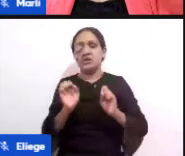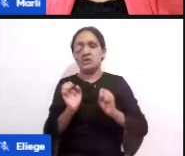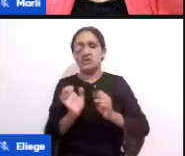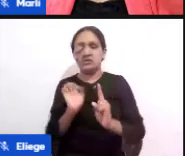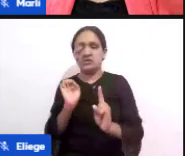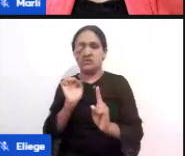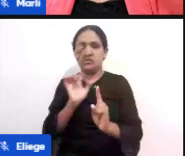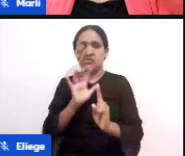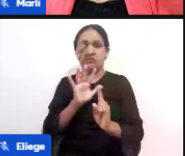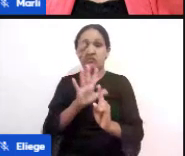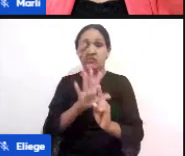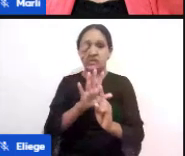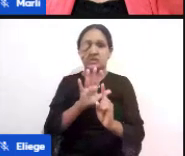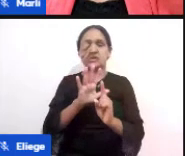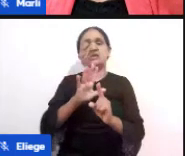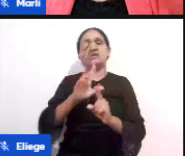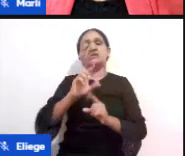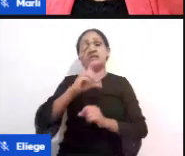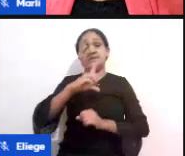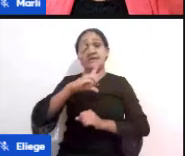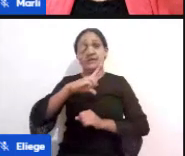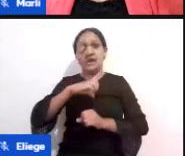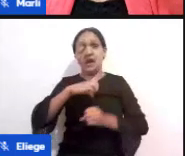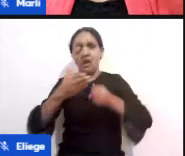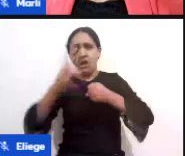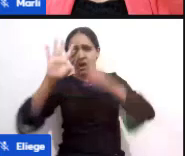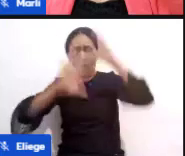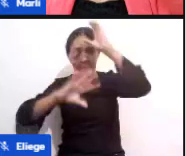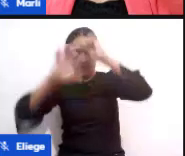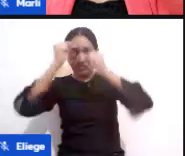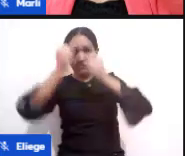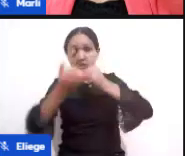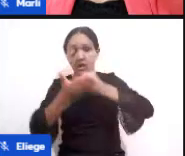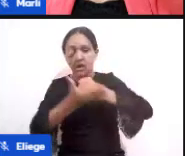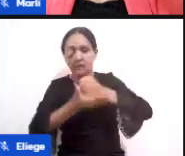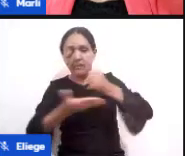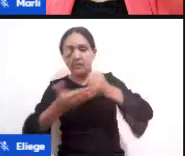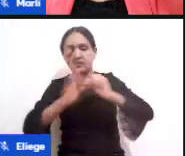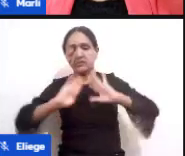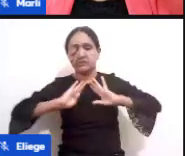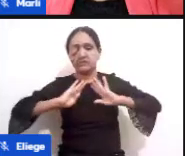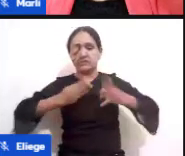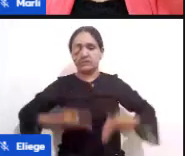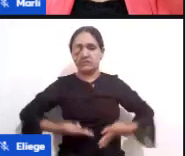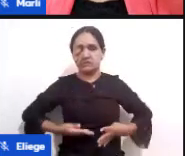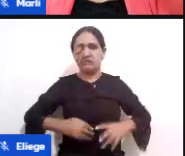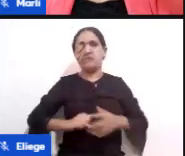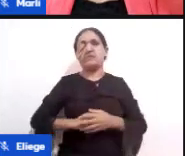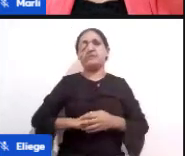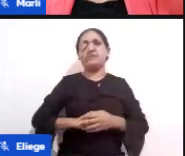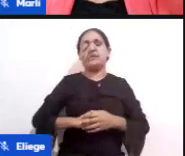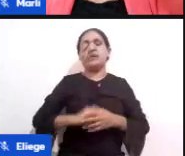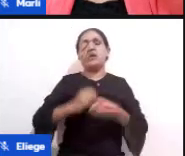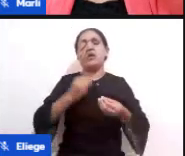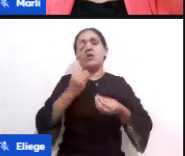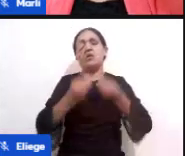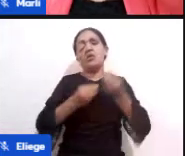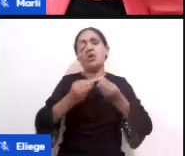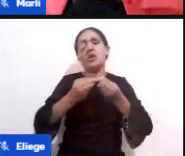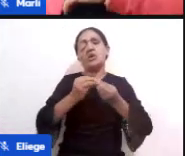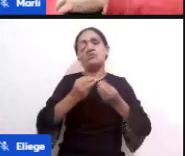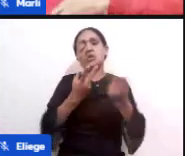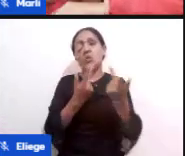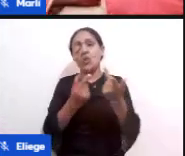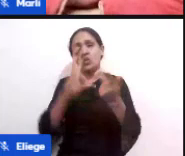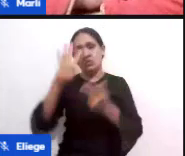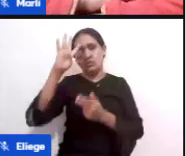a aprendizagem a base para o desenvolvimento. Então, de acordo com o teórico, o que isso